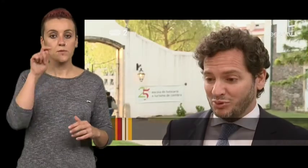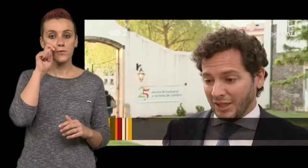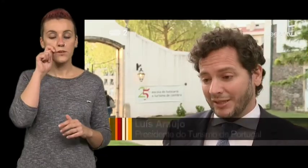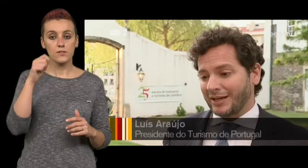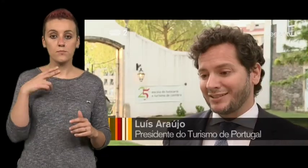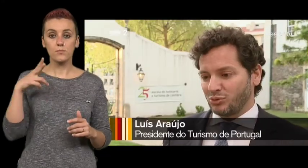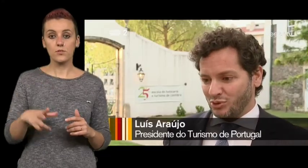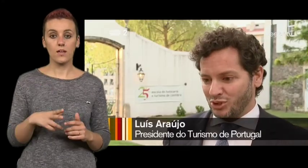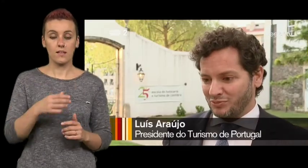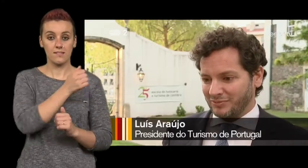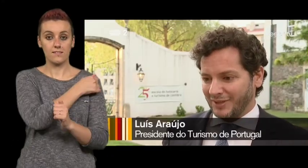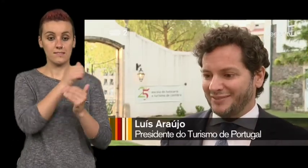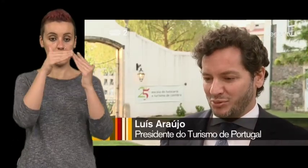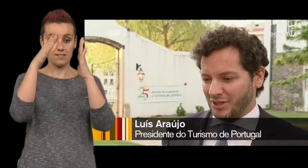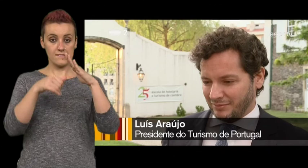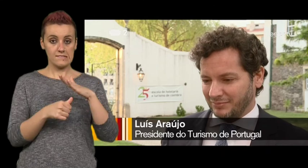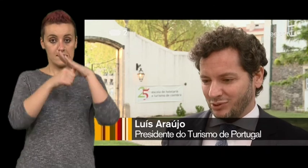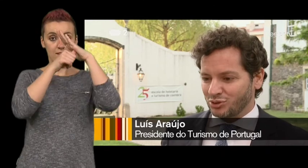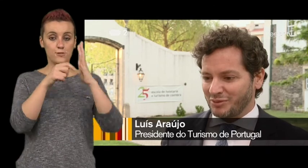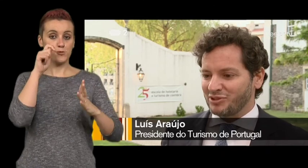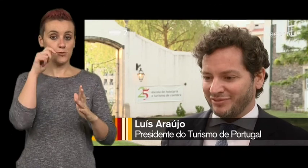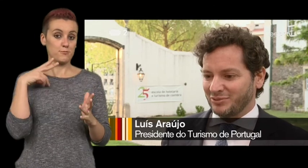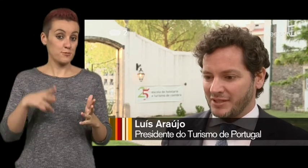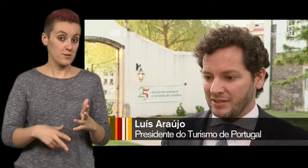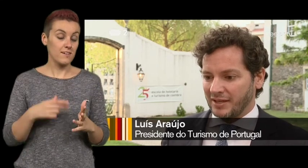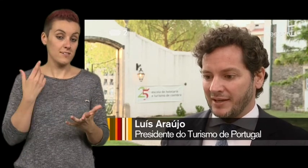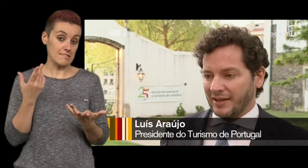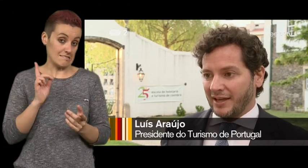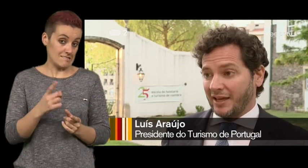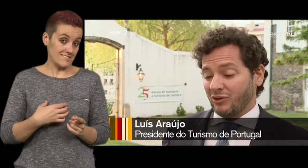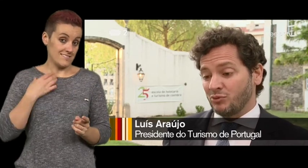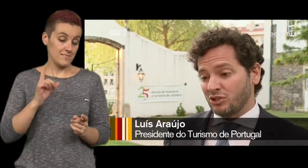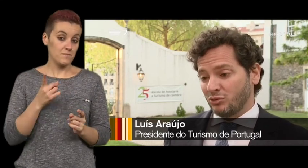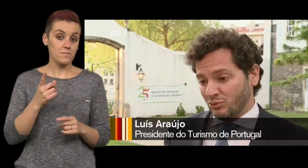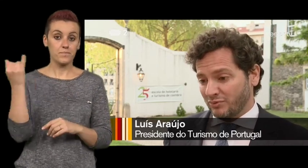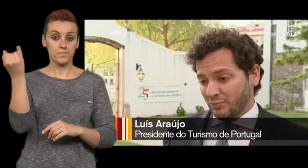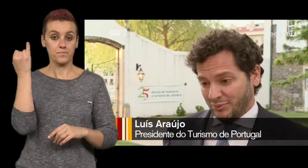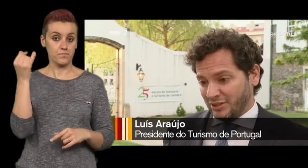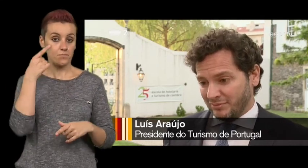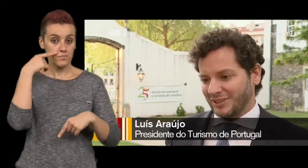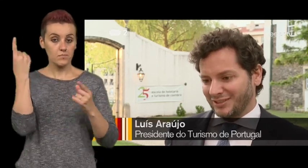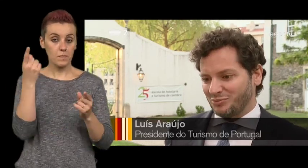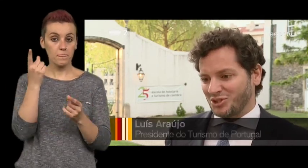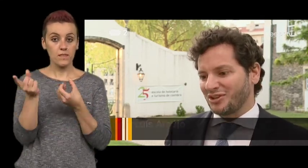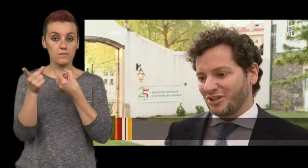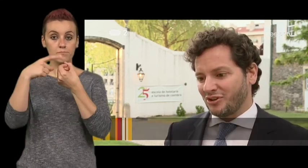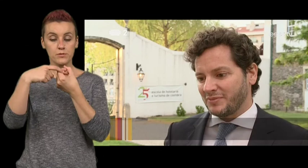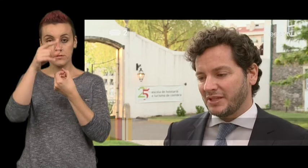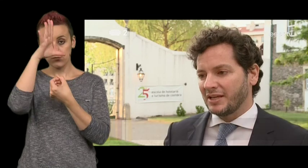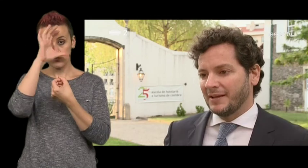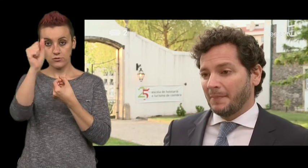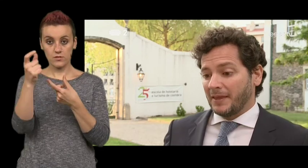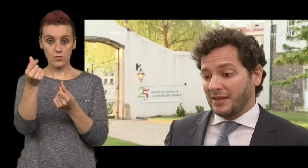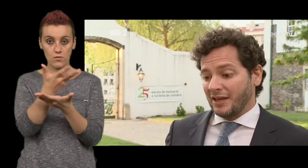turismo de Portugal, é a Casa do Turismo em Portugal. Nós gostamos de vê-lo assim. É um instituto público dentro do Ministério da